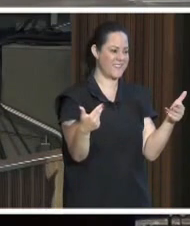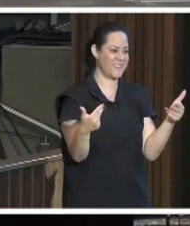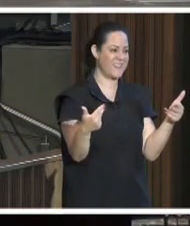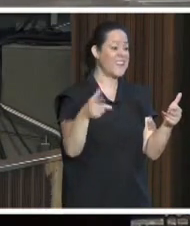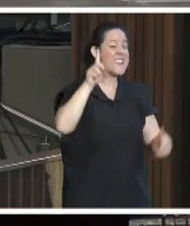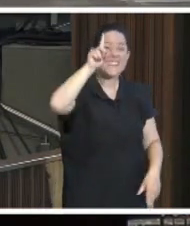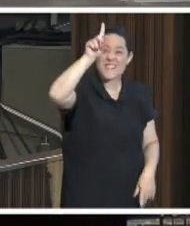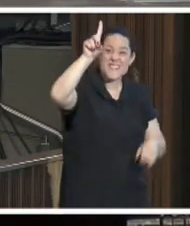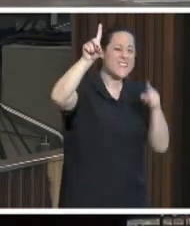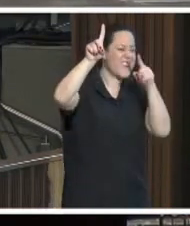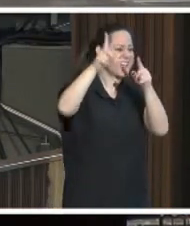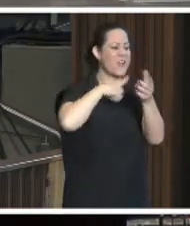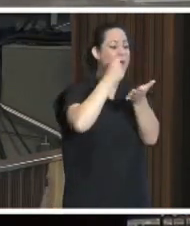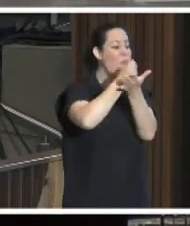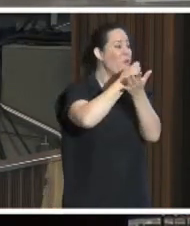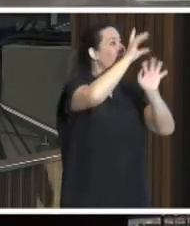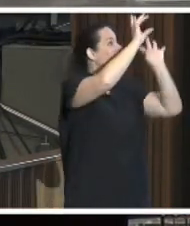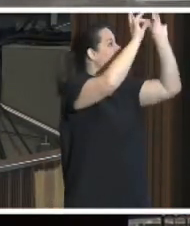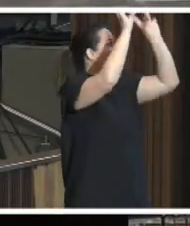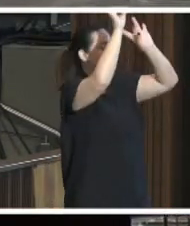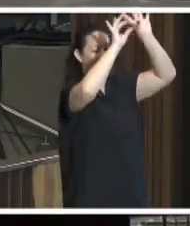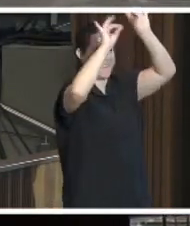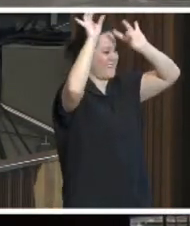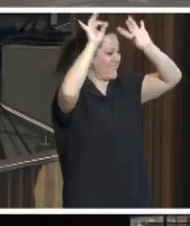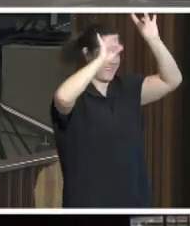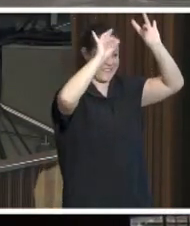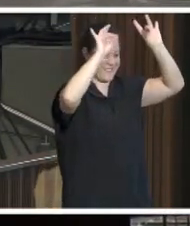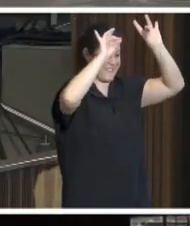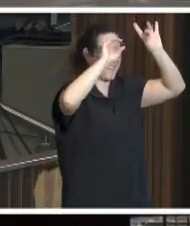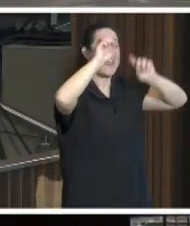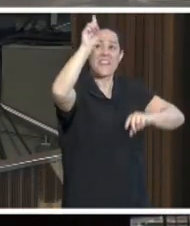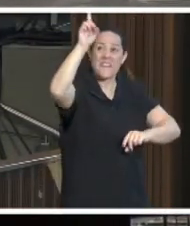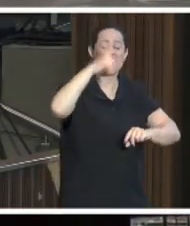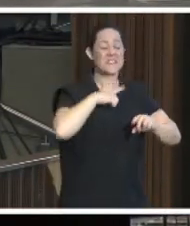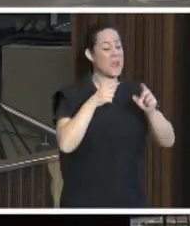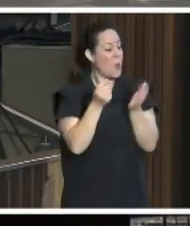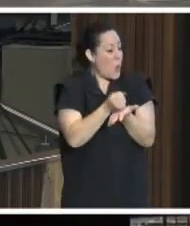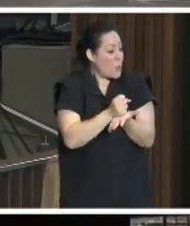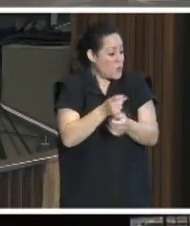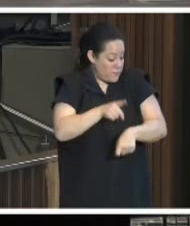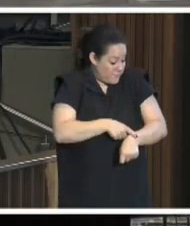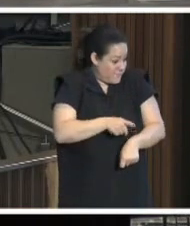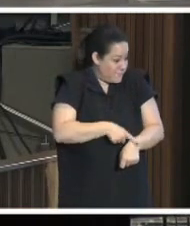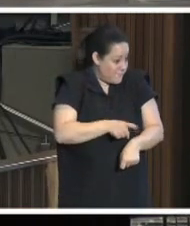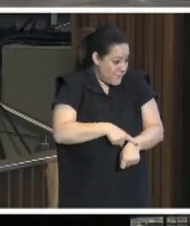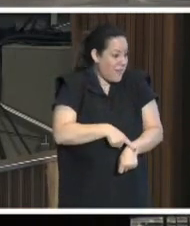Ele tem o controle das estrelas, Ele tem o controle do tempo,